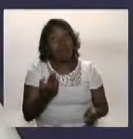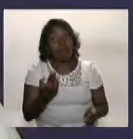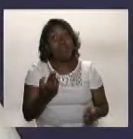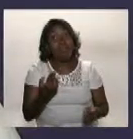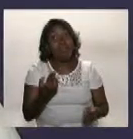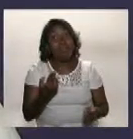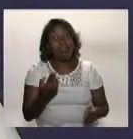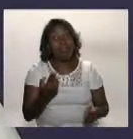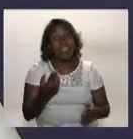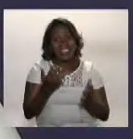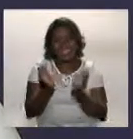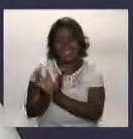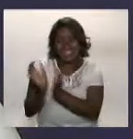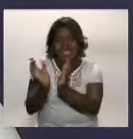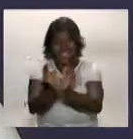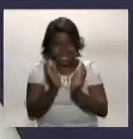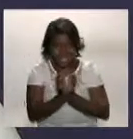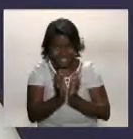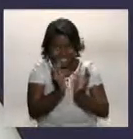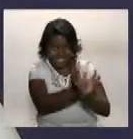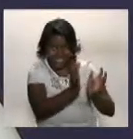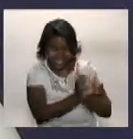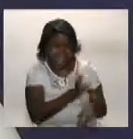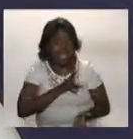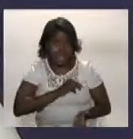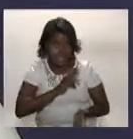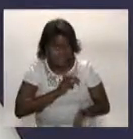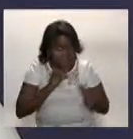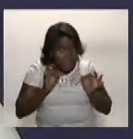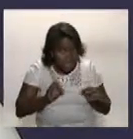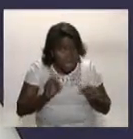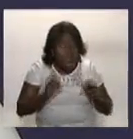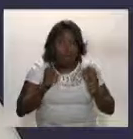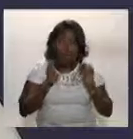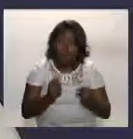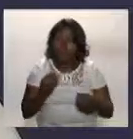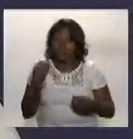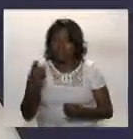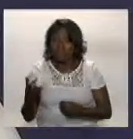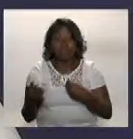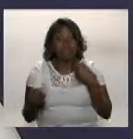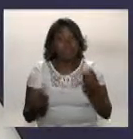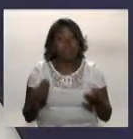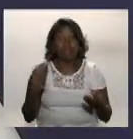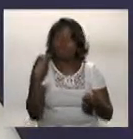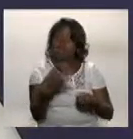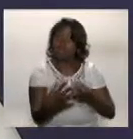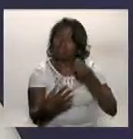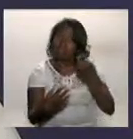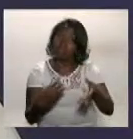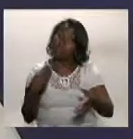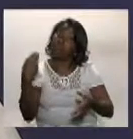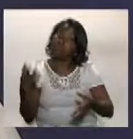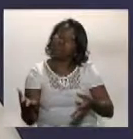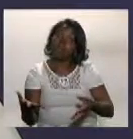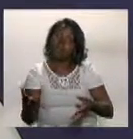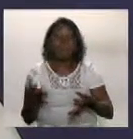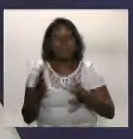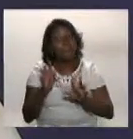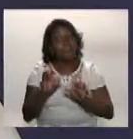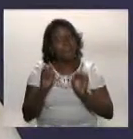vai fazer tudo o que é possível para encontrar o dono da bicicleta e devolver o seu bem. Se não encontrou, a